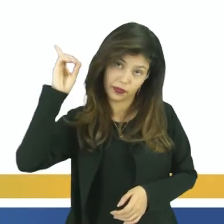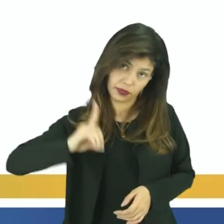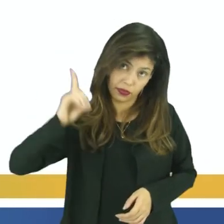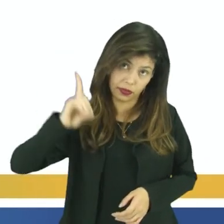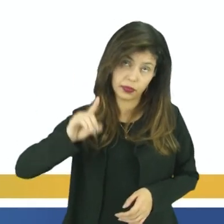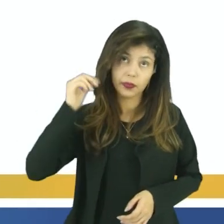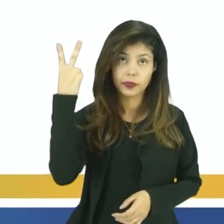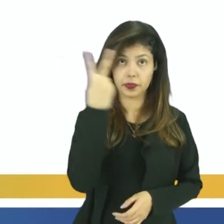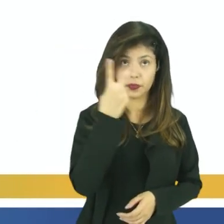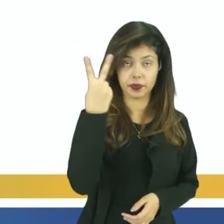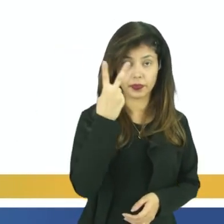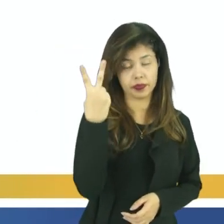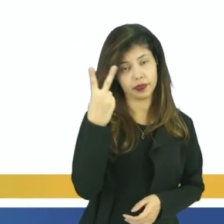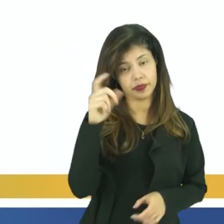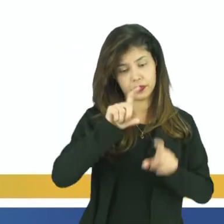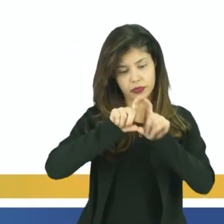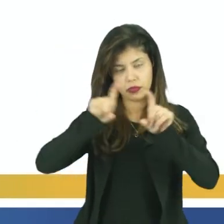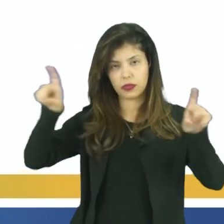a segunda